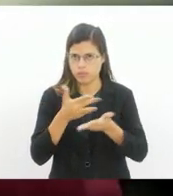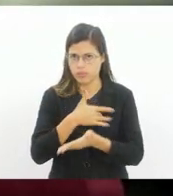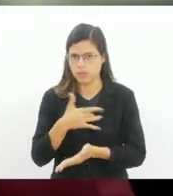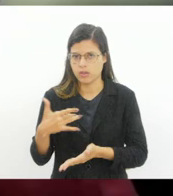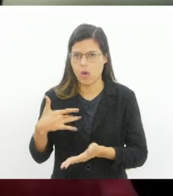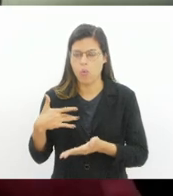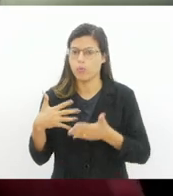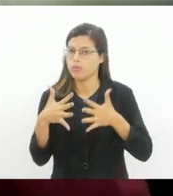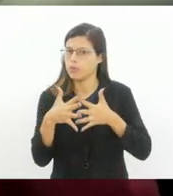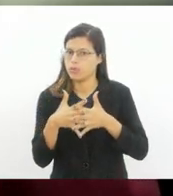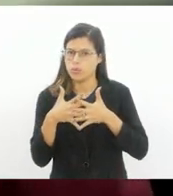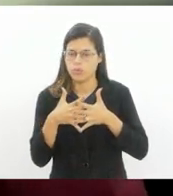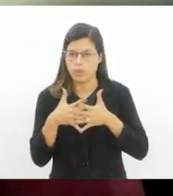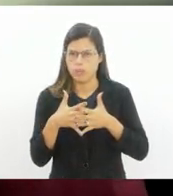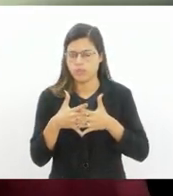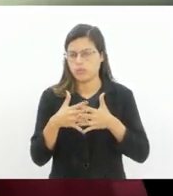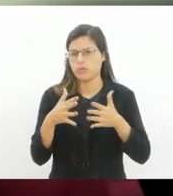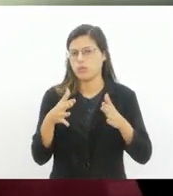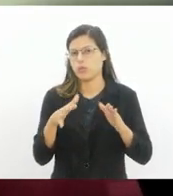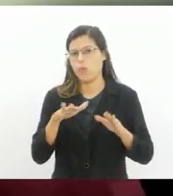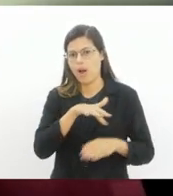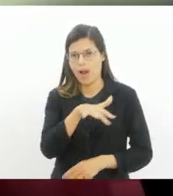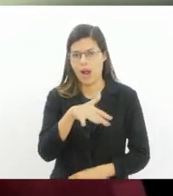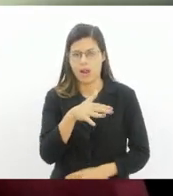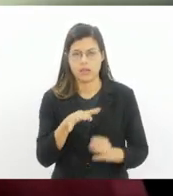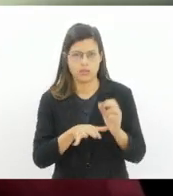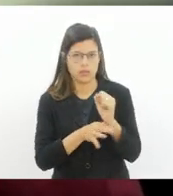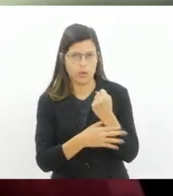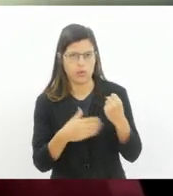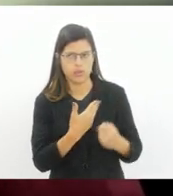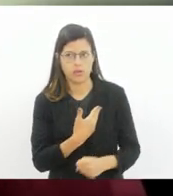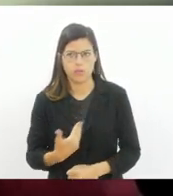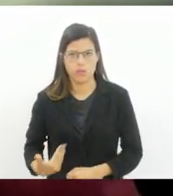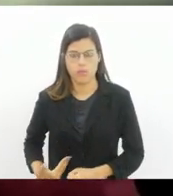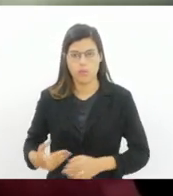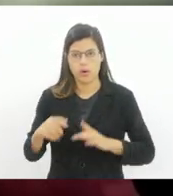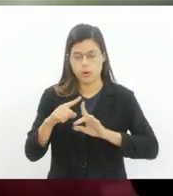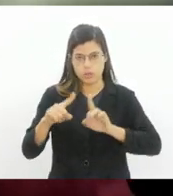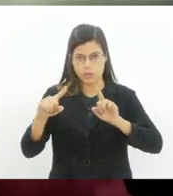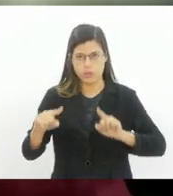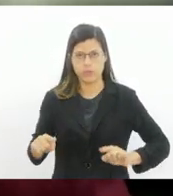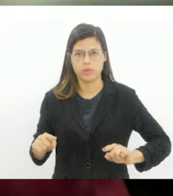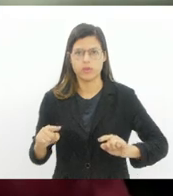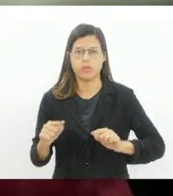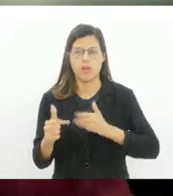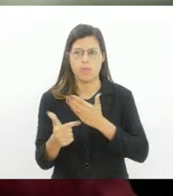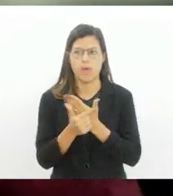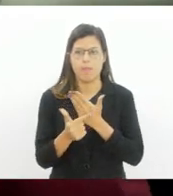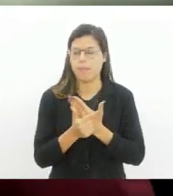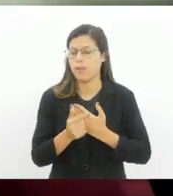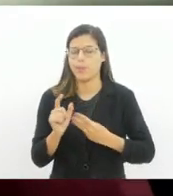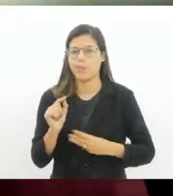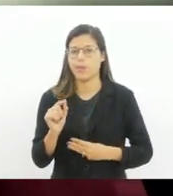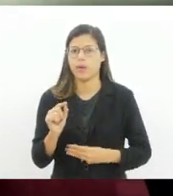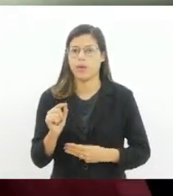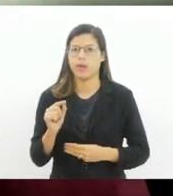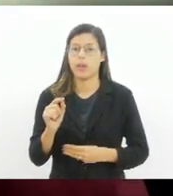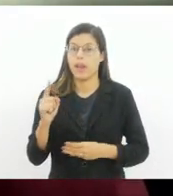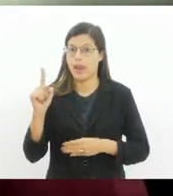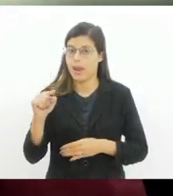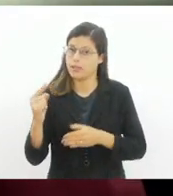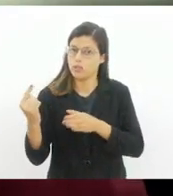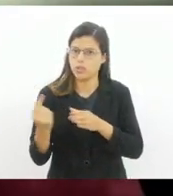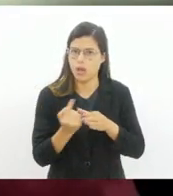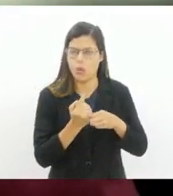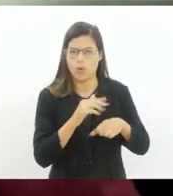segurança pública. O dever dos profissionais deve ser, e é o que a gente vem trabalhando para tornar regra, deve ser de